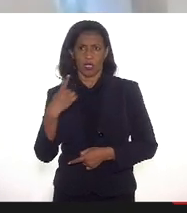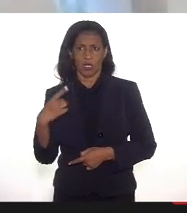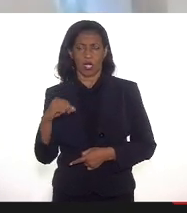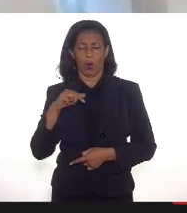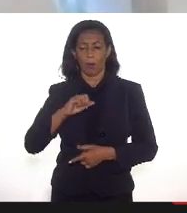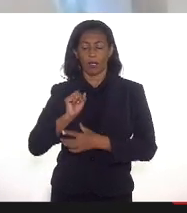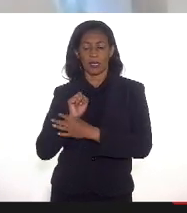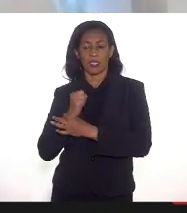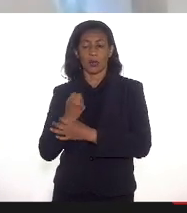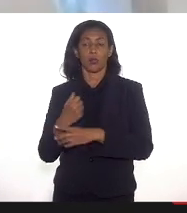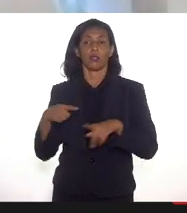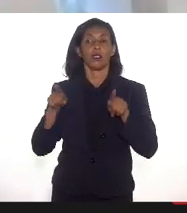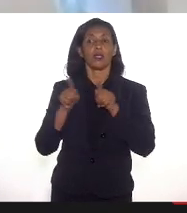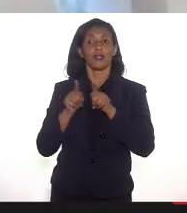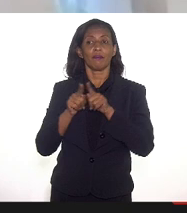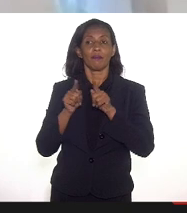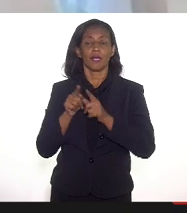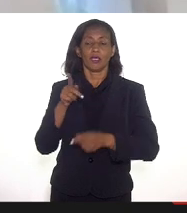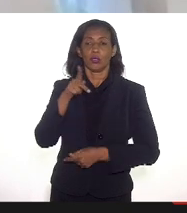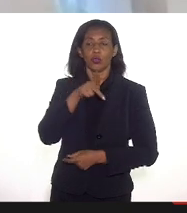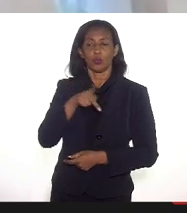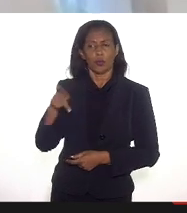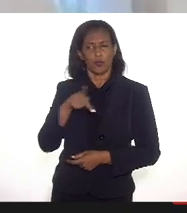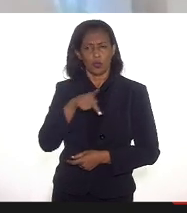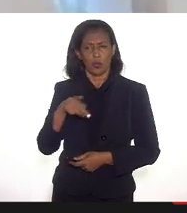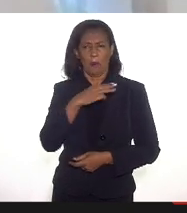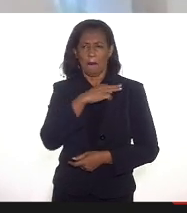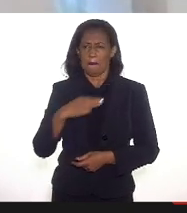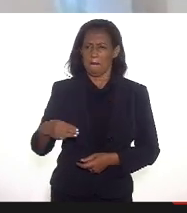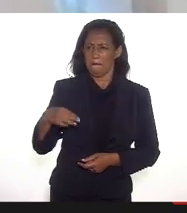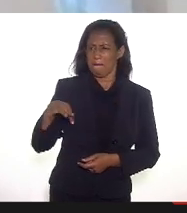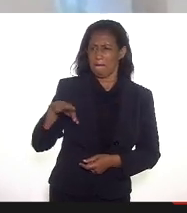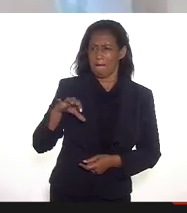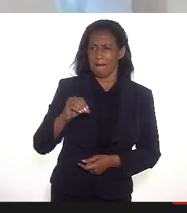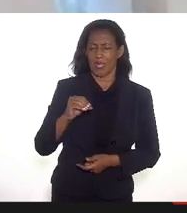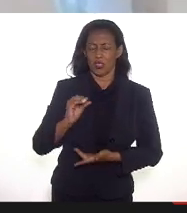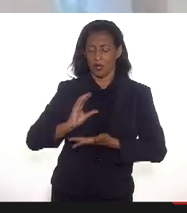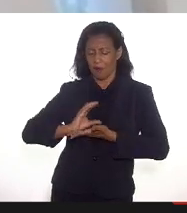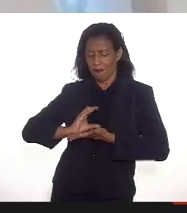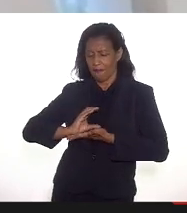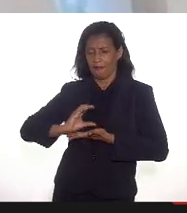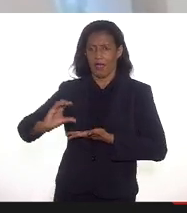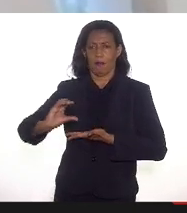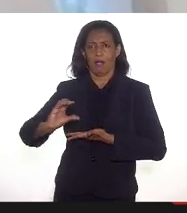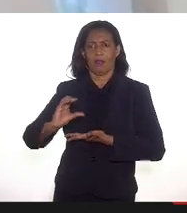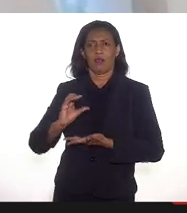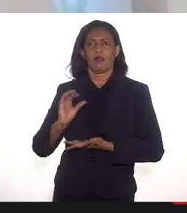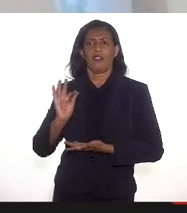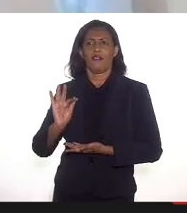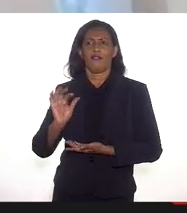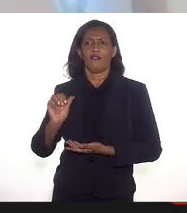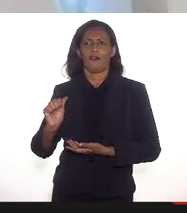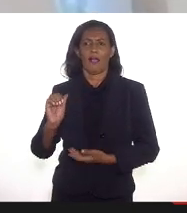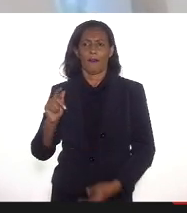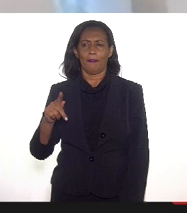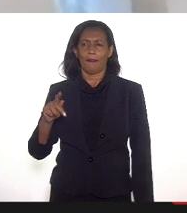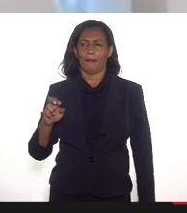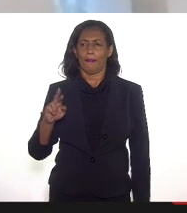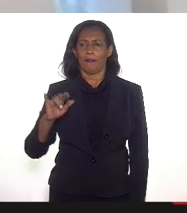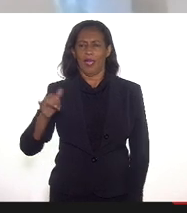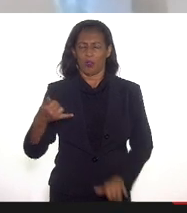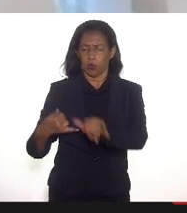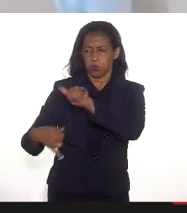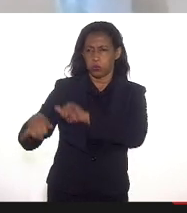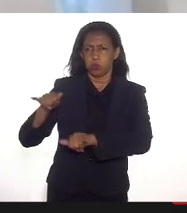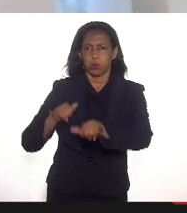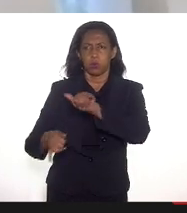esses, também a esses professores, a esses mestres, doutores, na aplicação do recurso FAPERJ, para que a gente possa ter esses laboratórios da